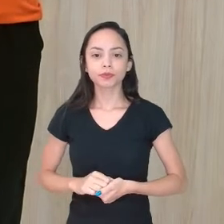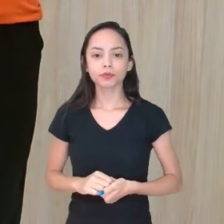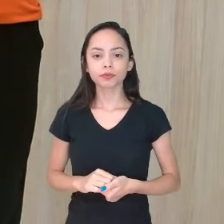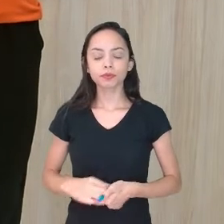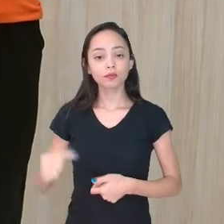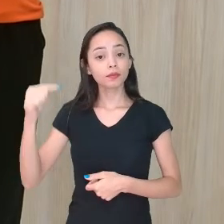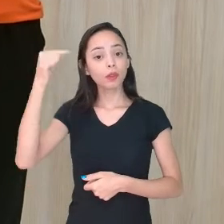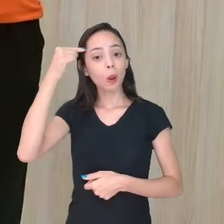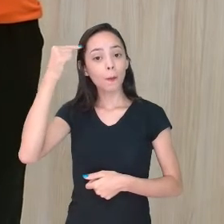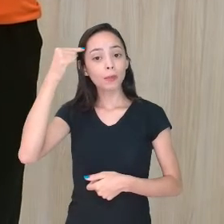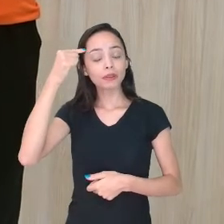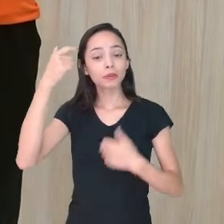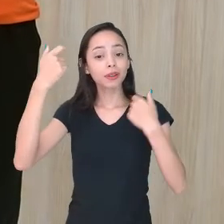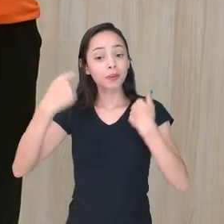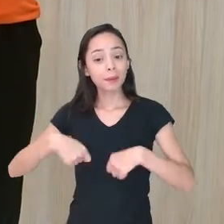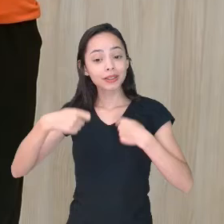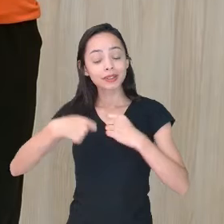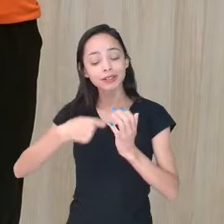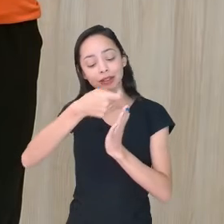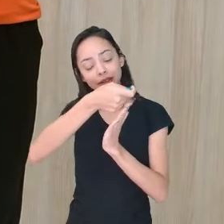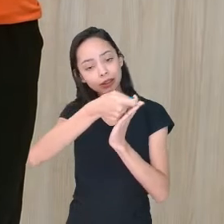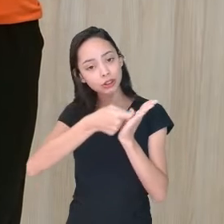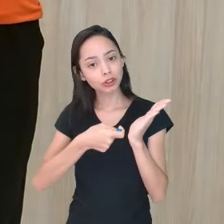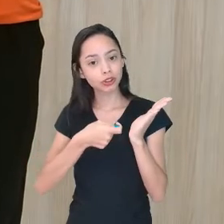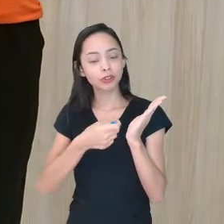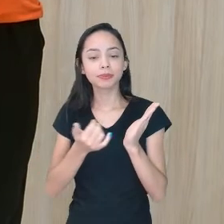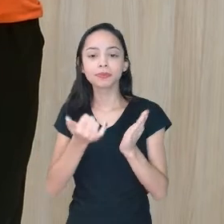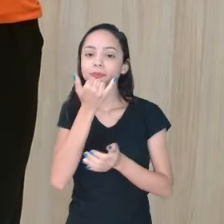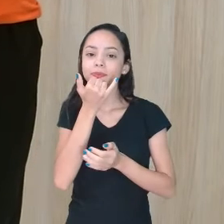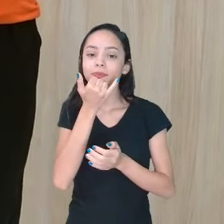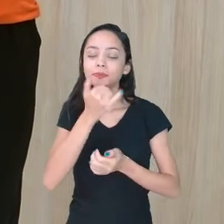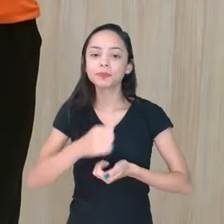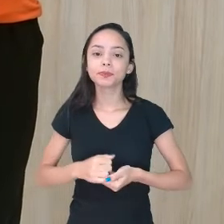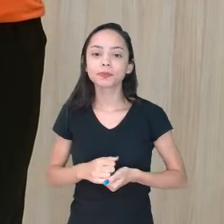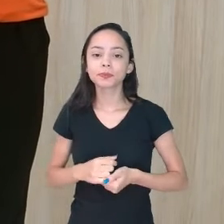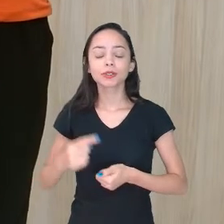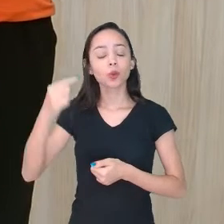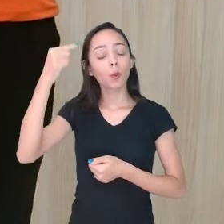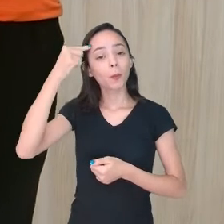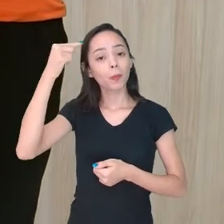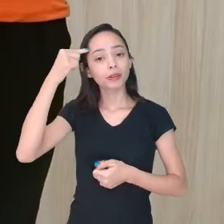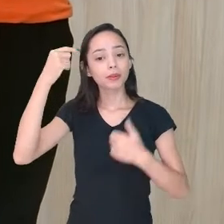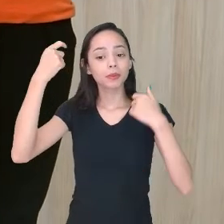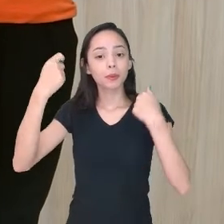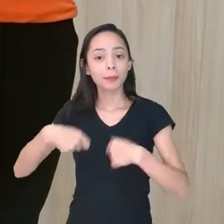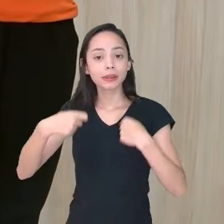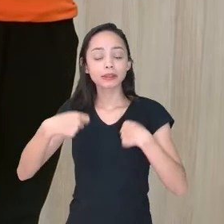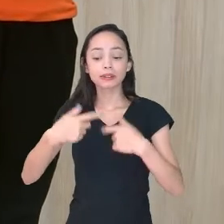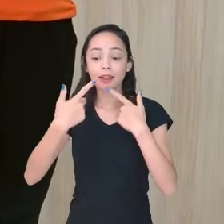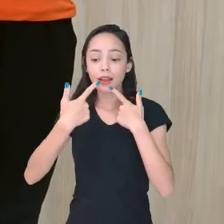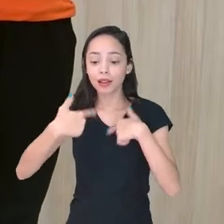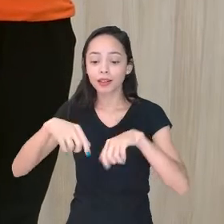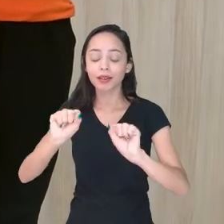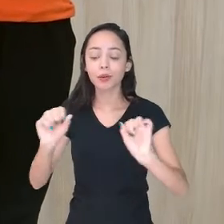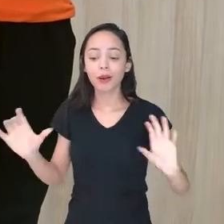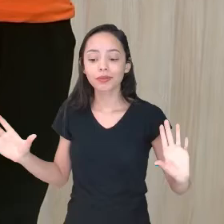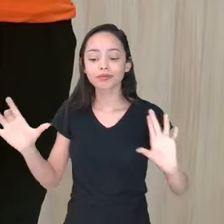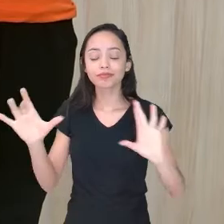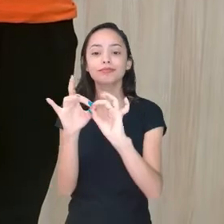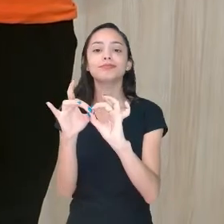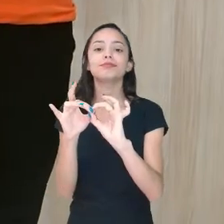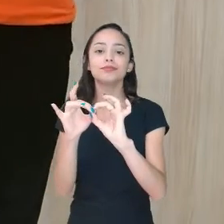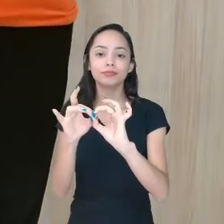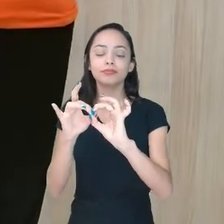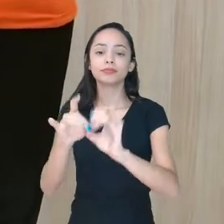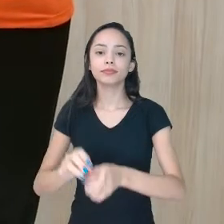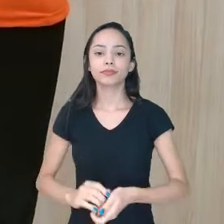O pensamento precisa ser escrito. Perdão, gente. O pensamento, ele precisa da linguagem, né, para se